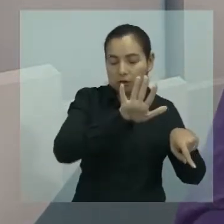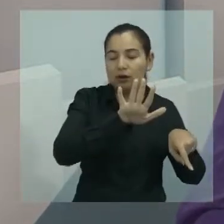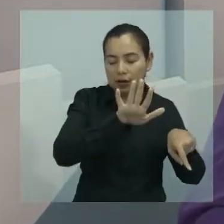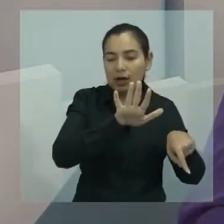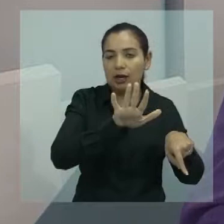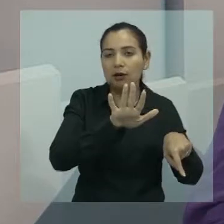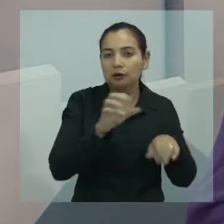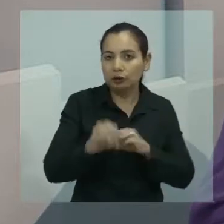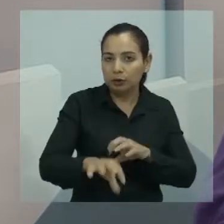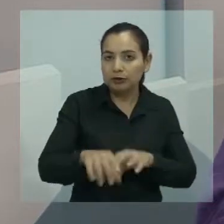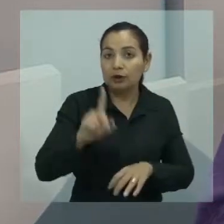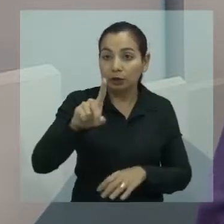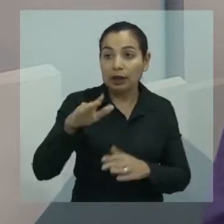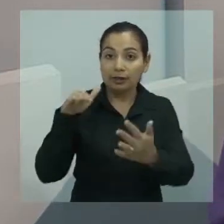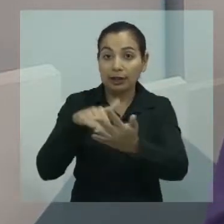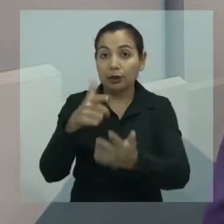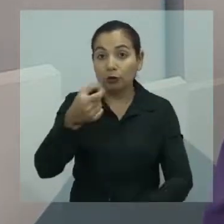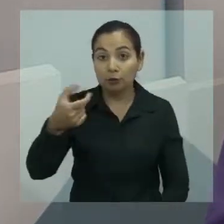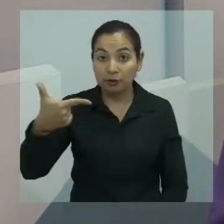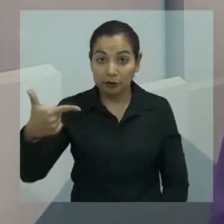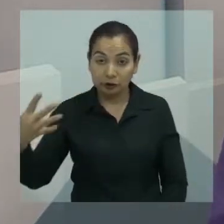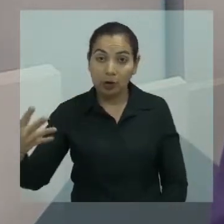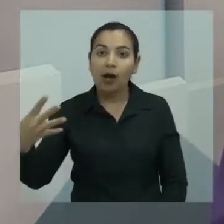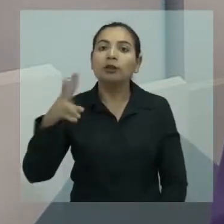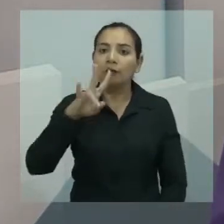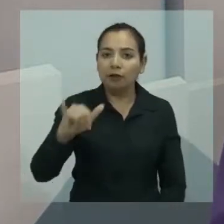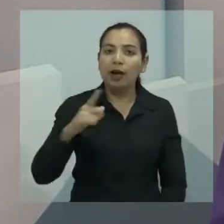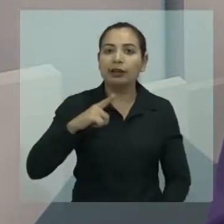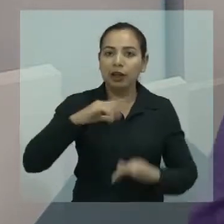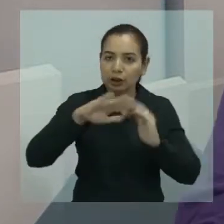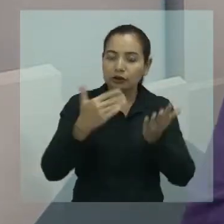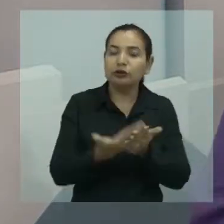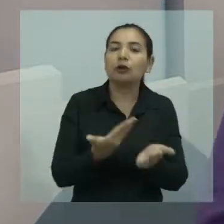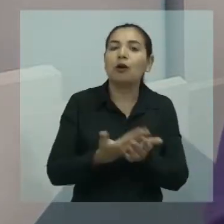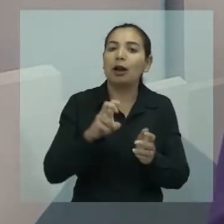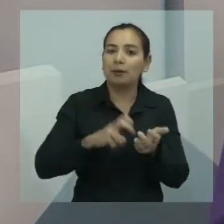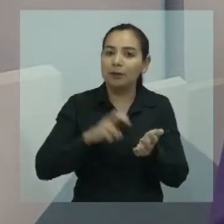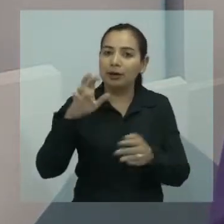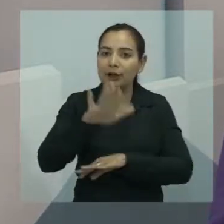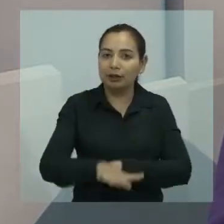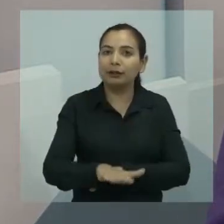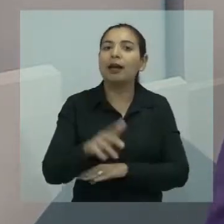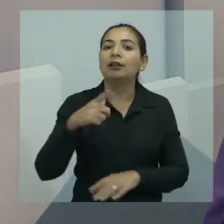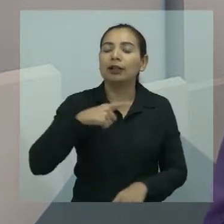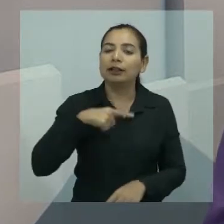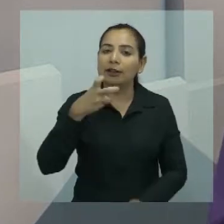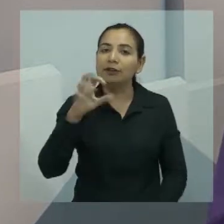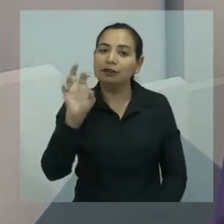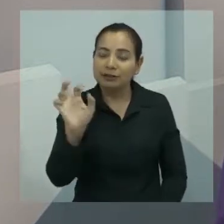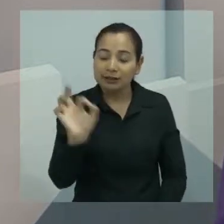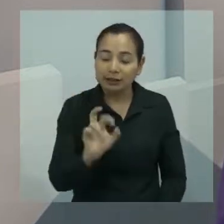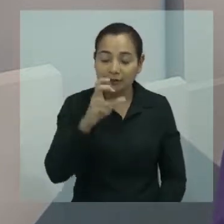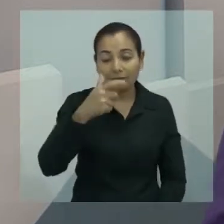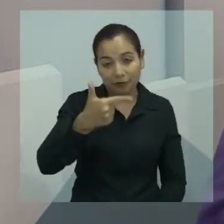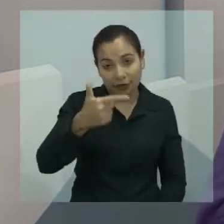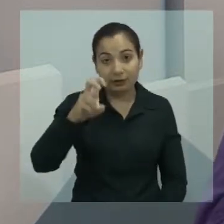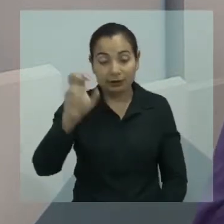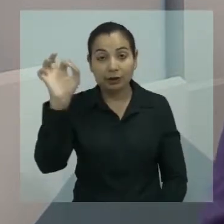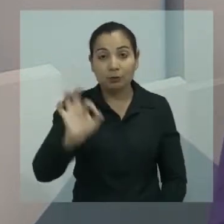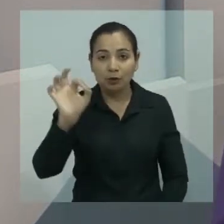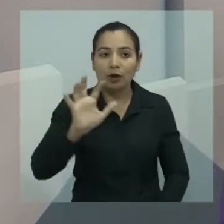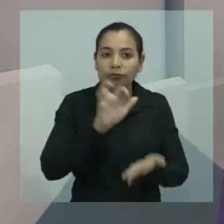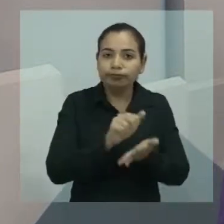próximo a 30% de atendimento, né? Há um plano nacional de educação que prevê até 2024 que 50% das escolas sejam